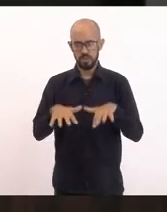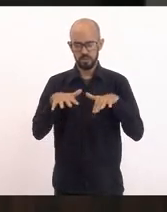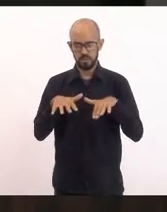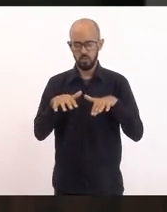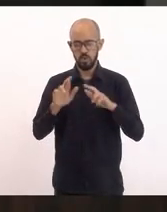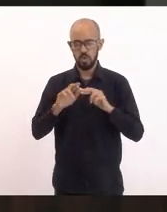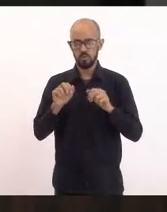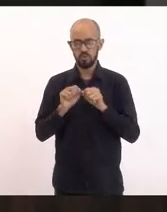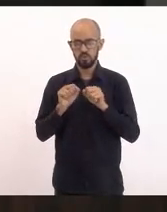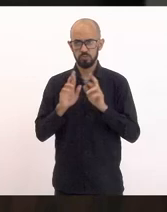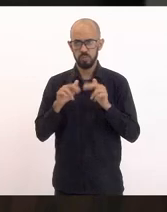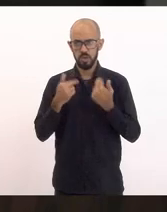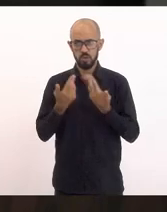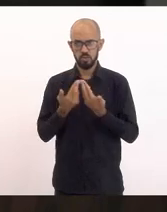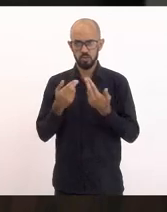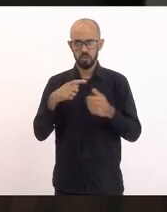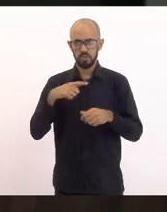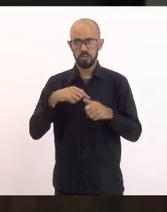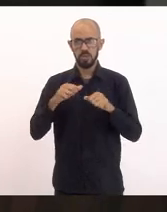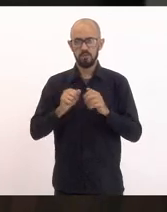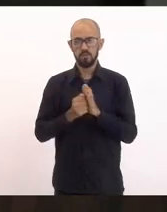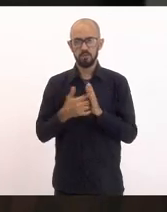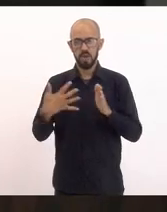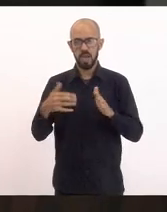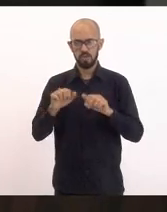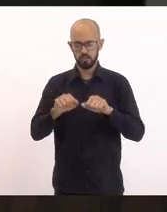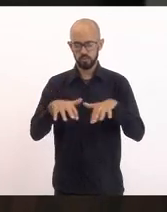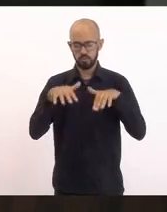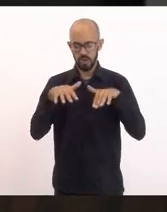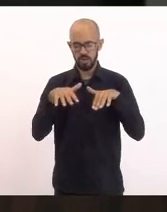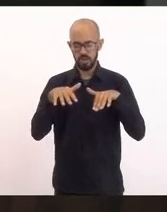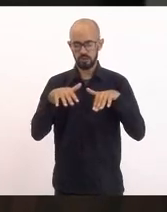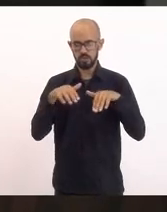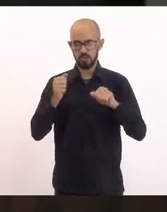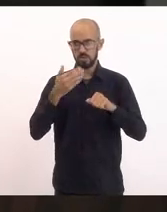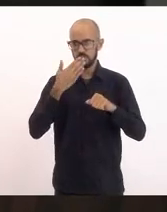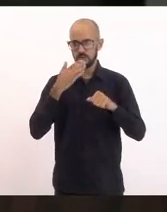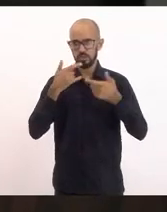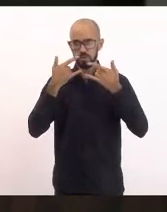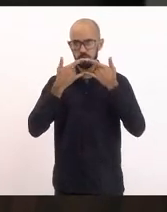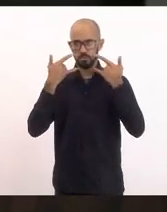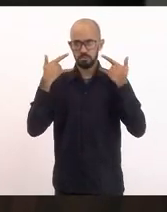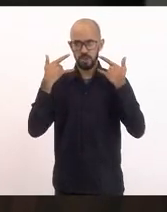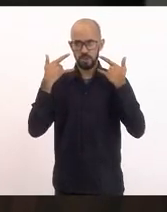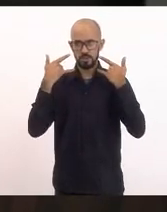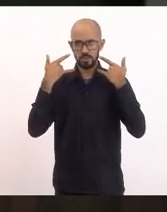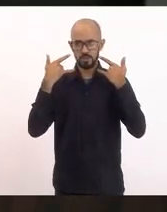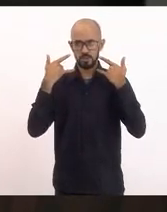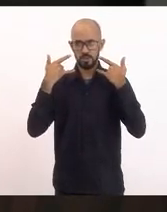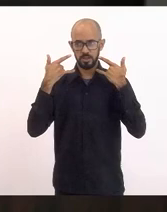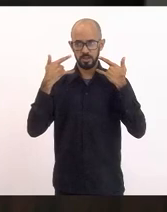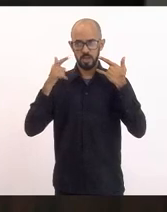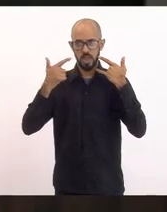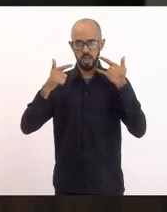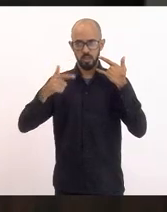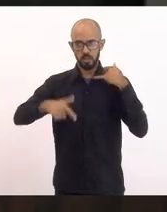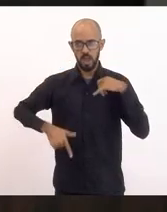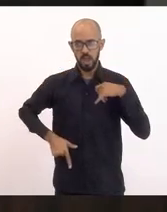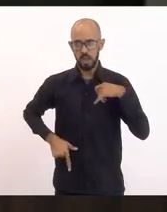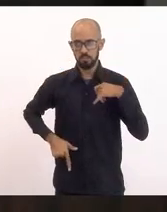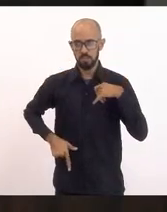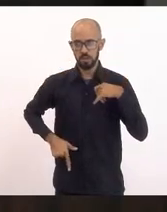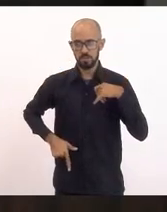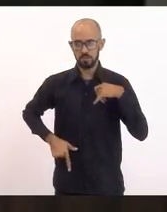Inclusive, tem muitos aqui dentro do plenário. Eu pedi o seguinte, máscara, sem arma e respeitar a fala do